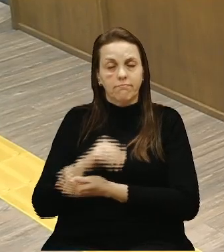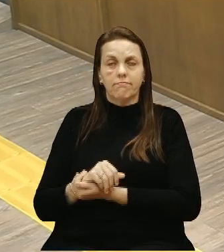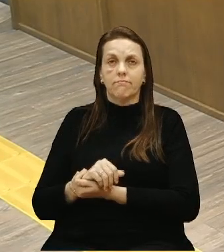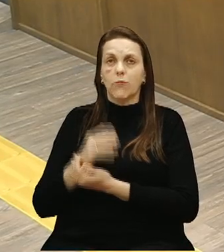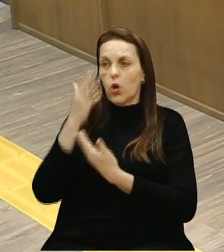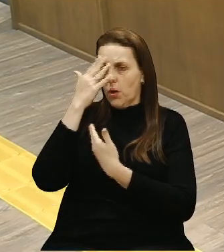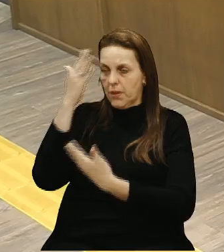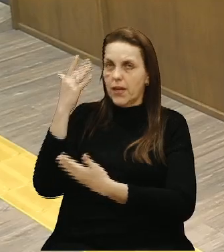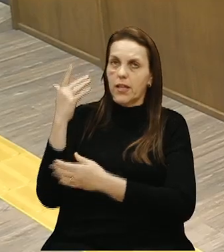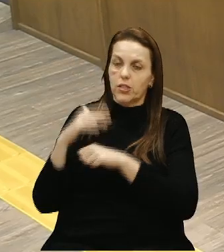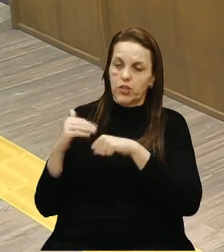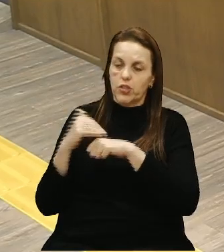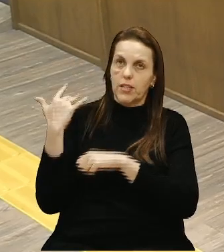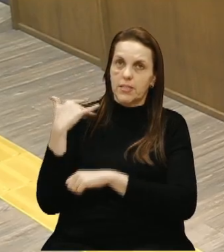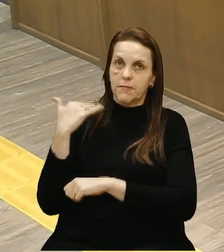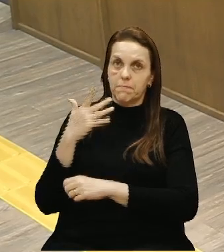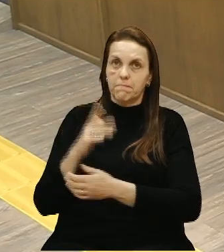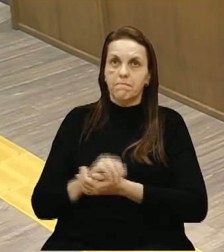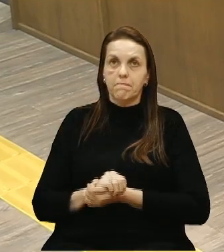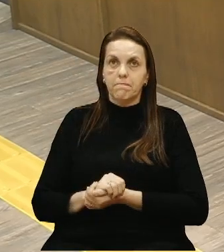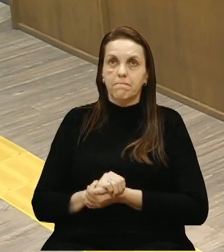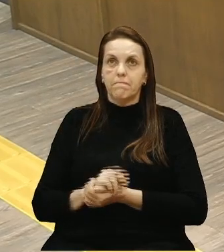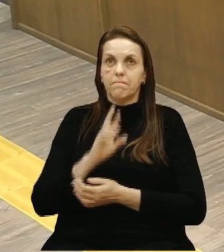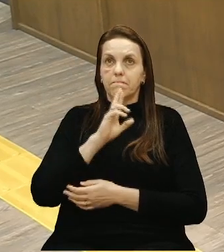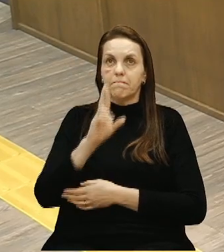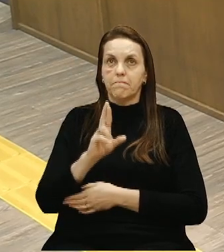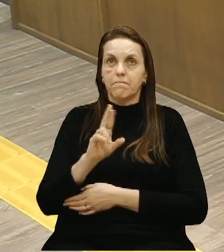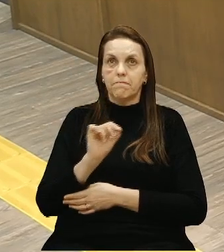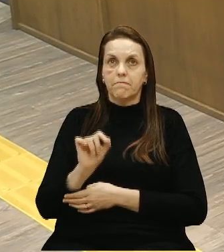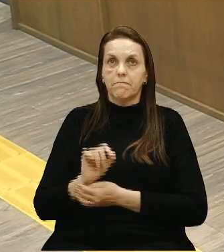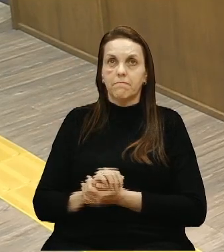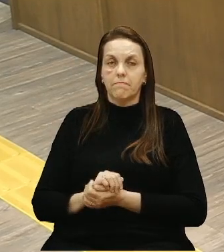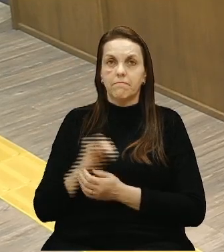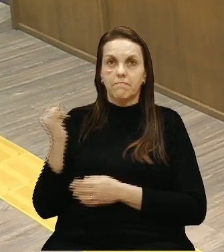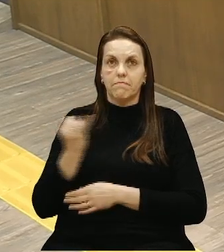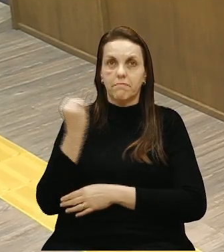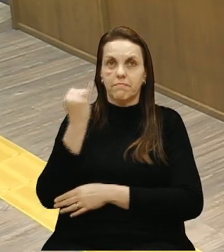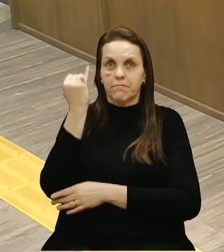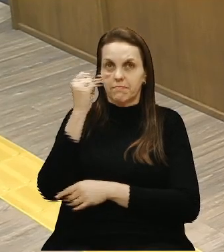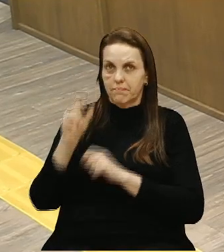responder a uma questão que para mim é importante.